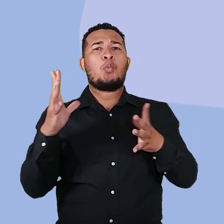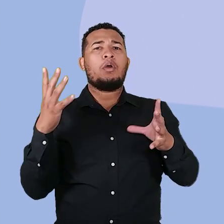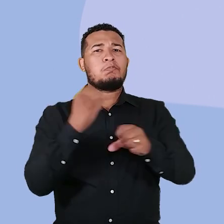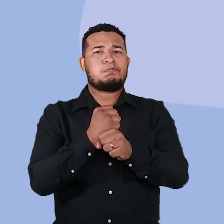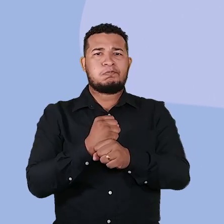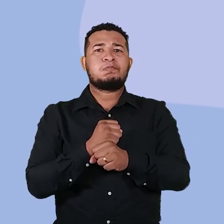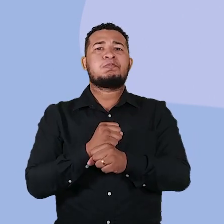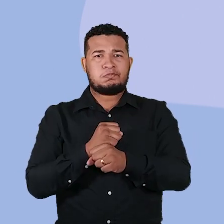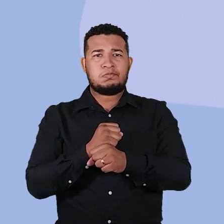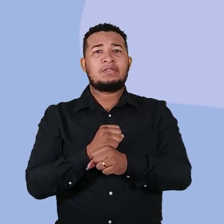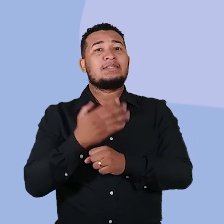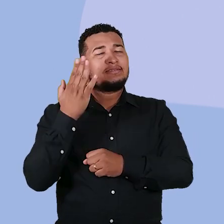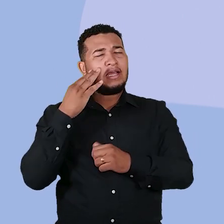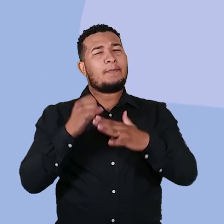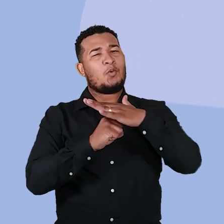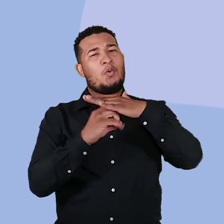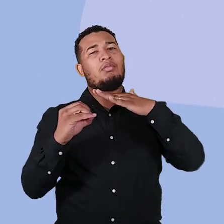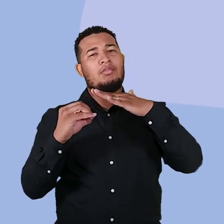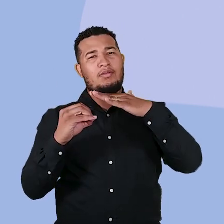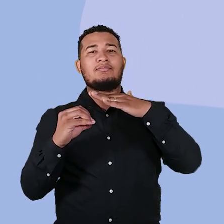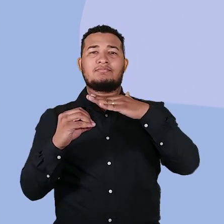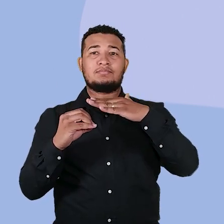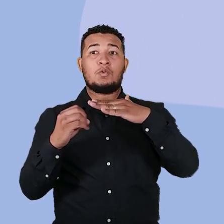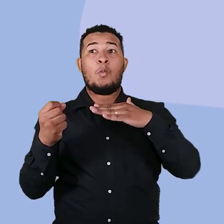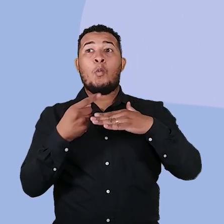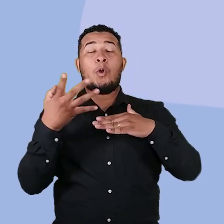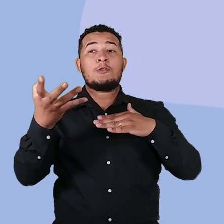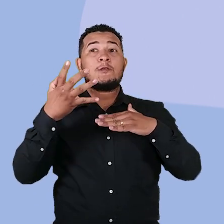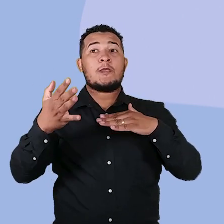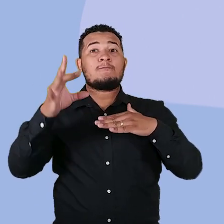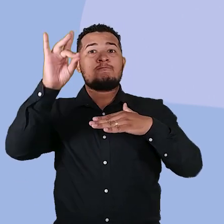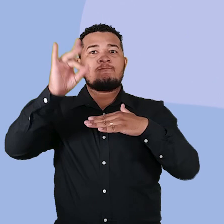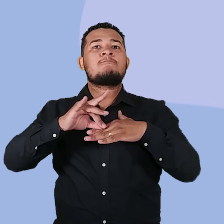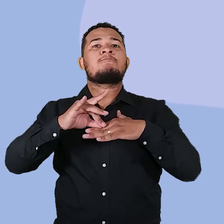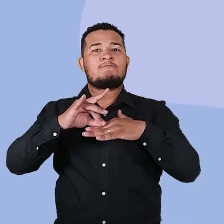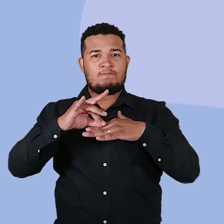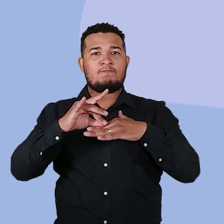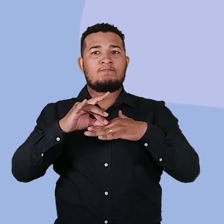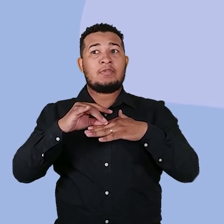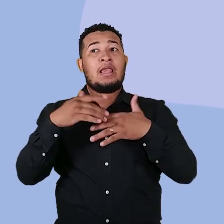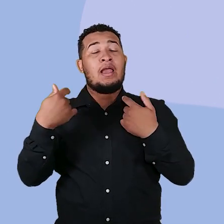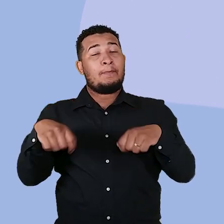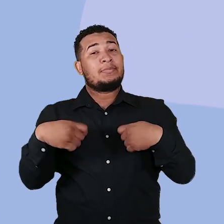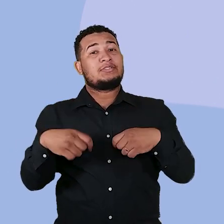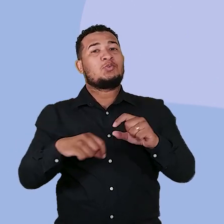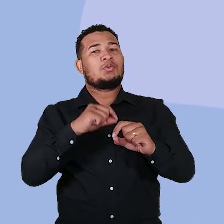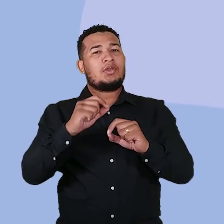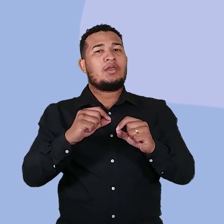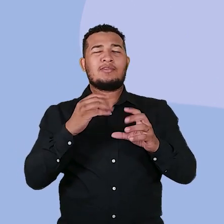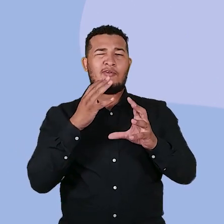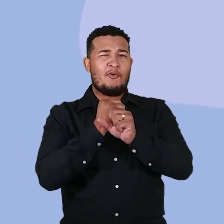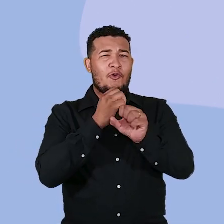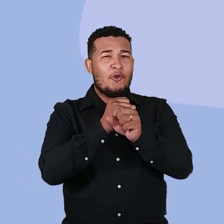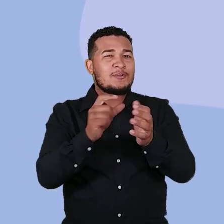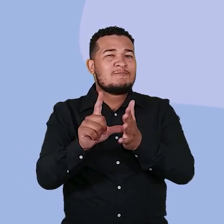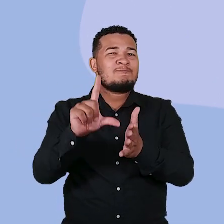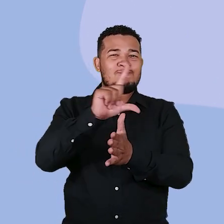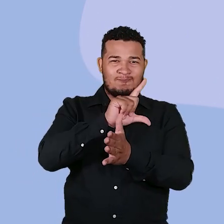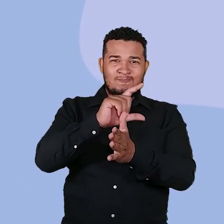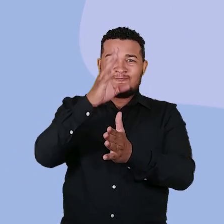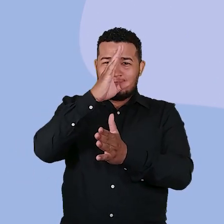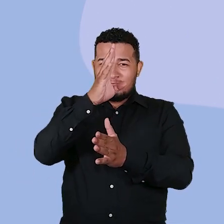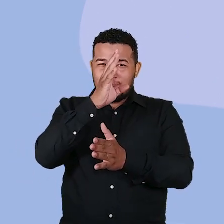quantas opções têm autor do hein tá falou ele 80 né quantas te interessam aí você vai ter que fazer